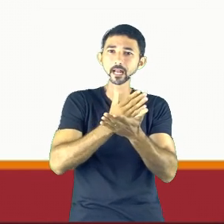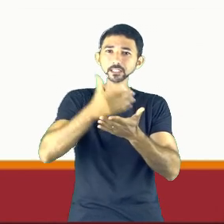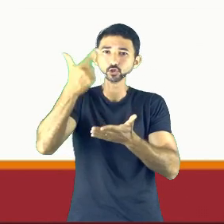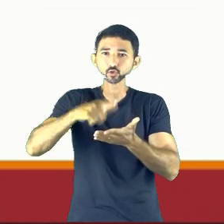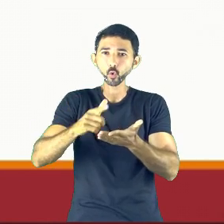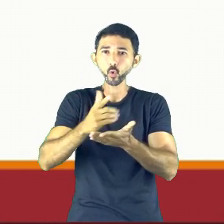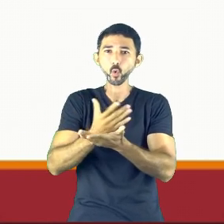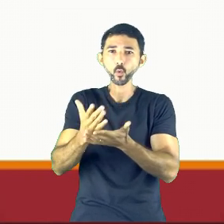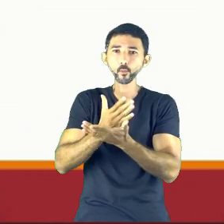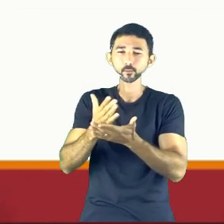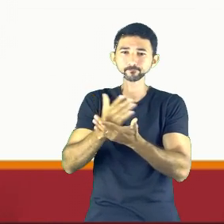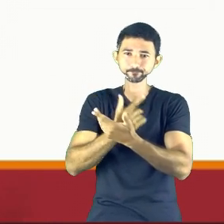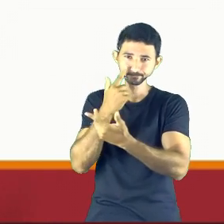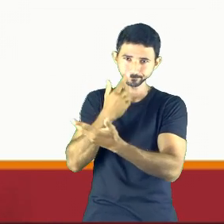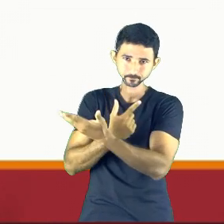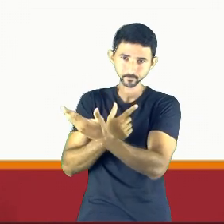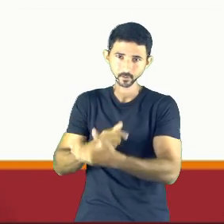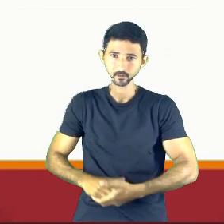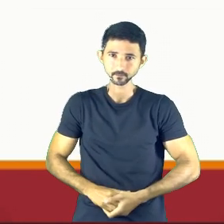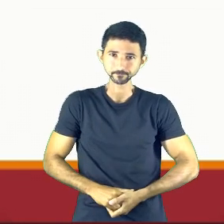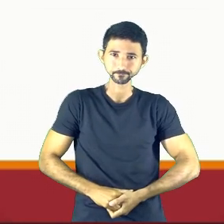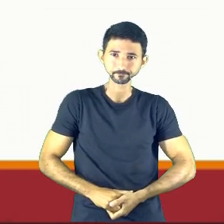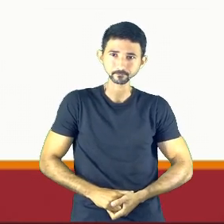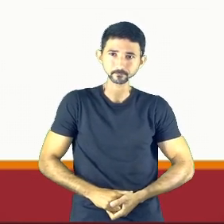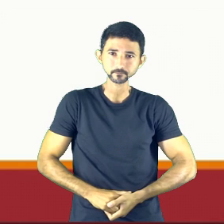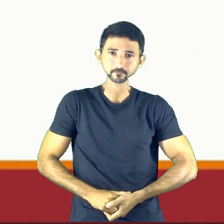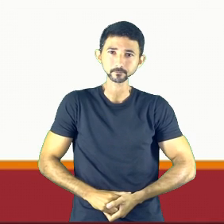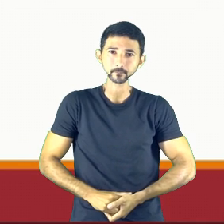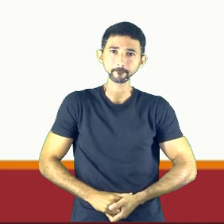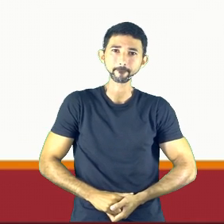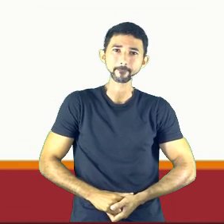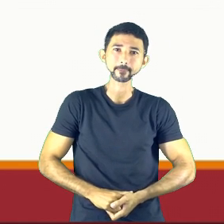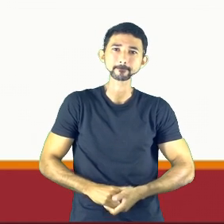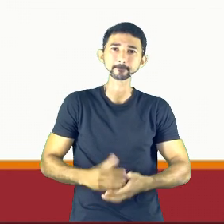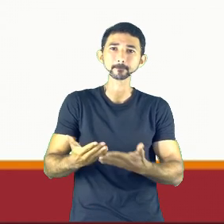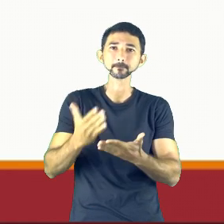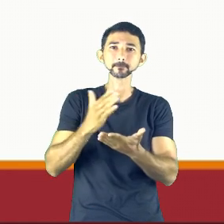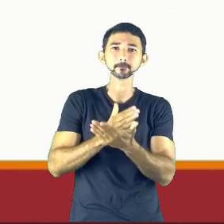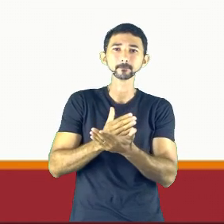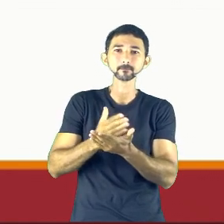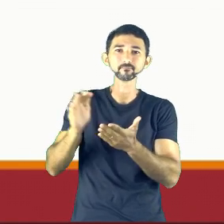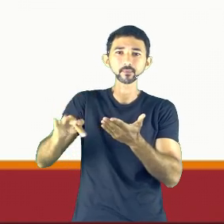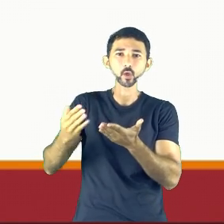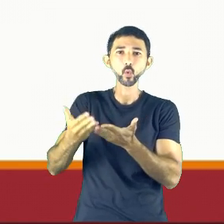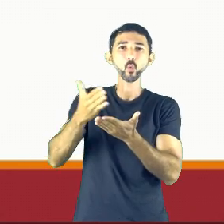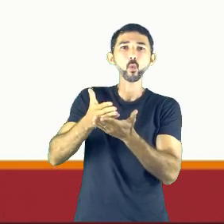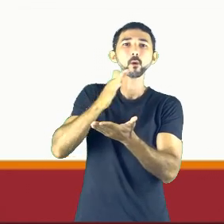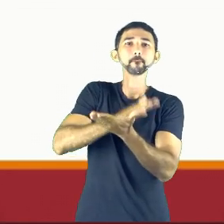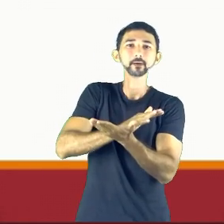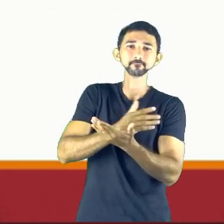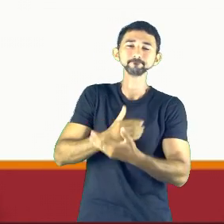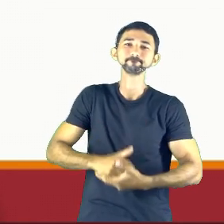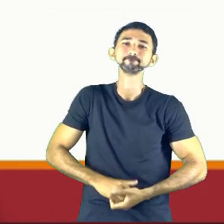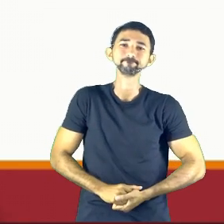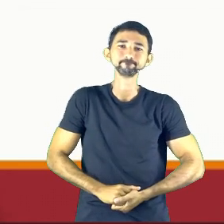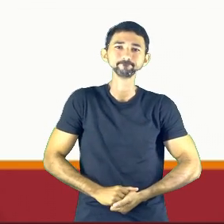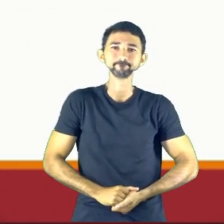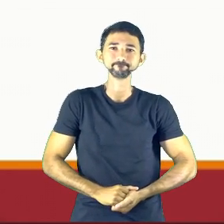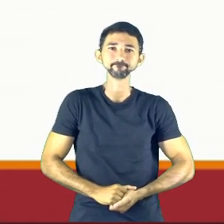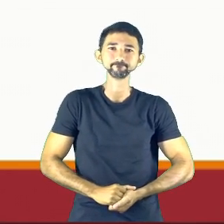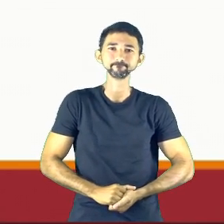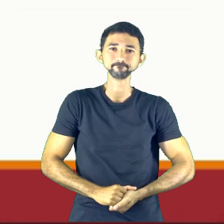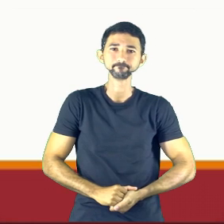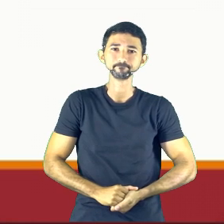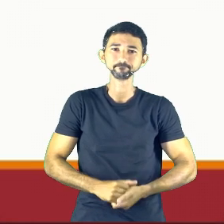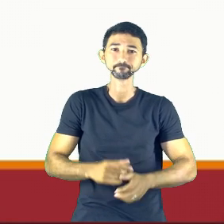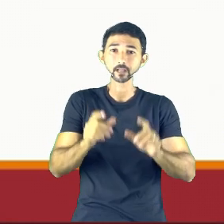sílaba novamente as 3 palavras, tá aí do jeito que você tá vendo. E agora a gente vai ver aqui, ó, última sílaba, penúltima sílaba e